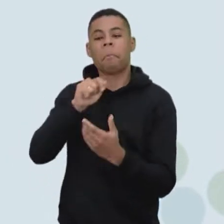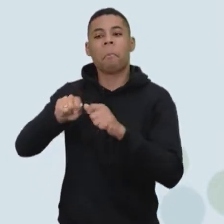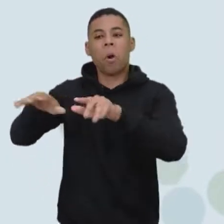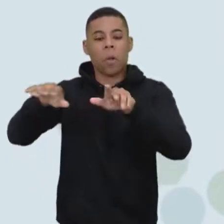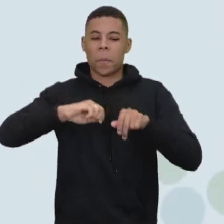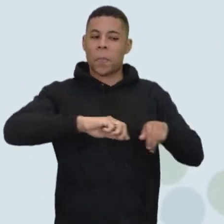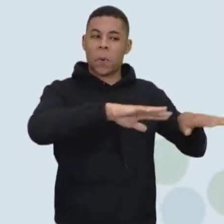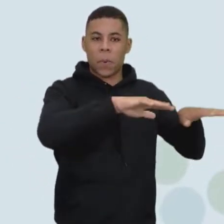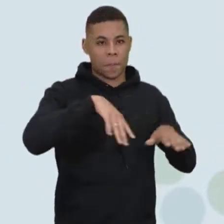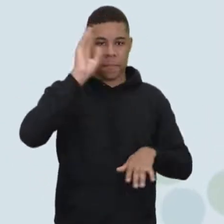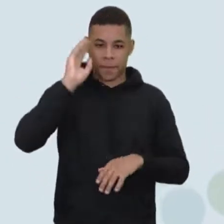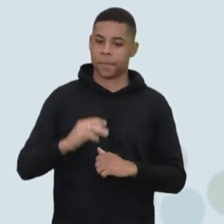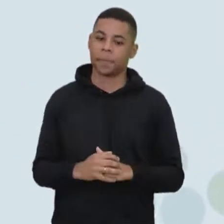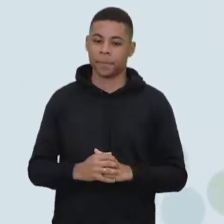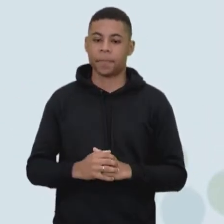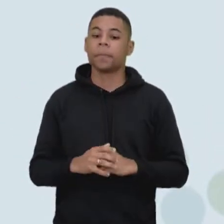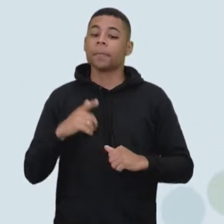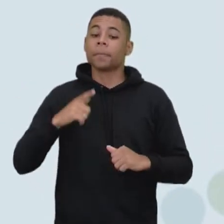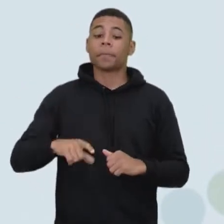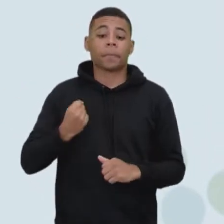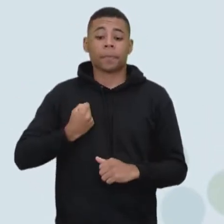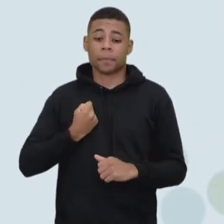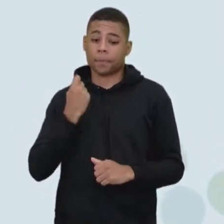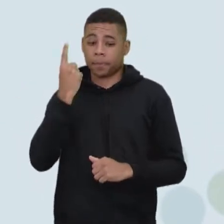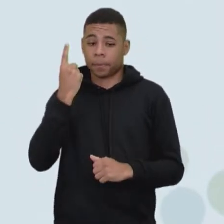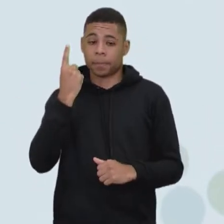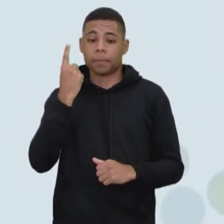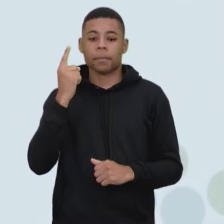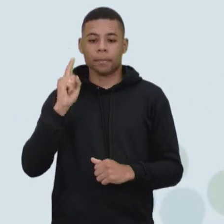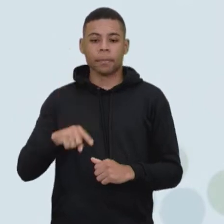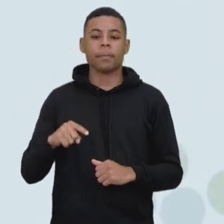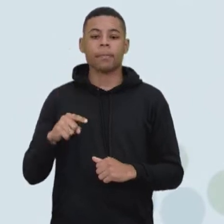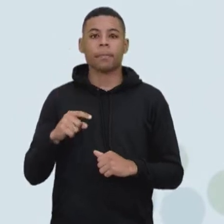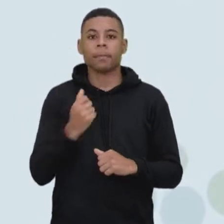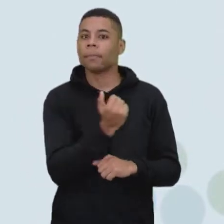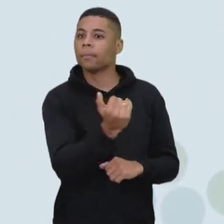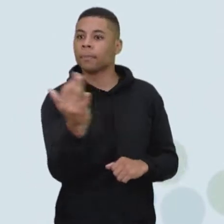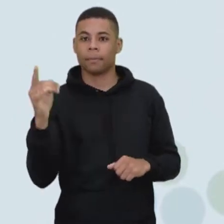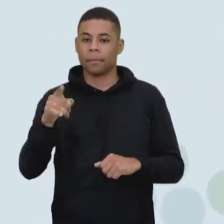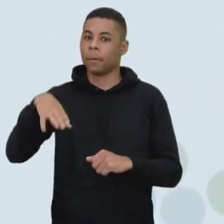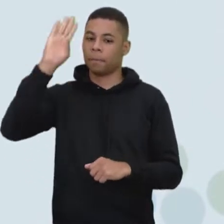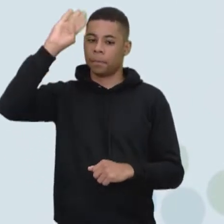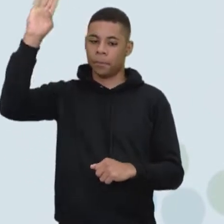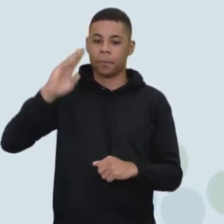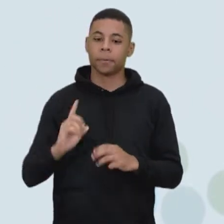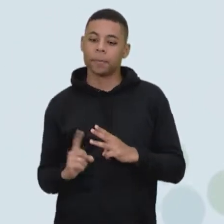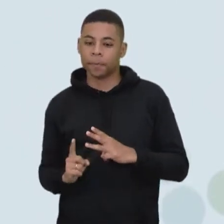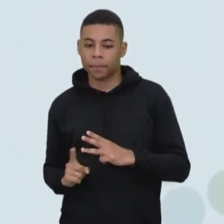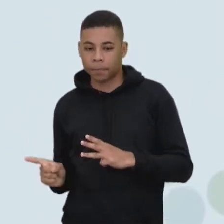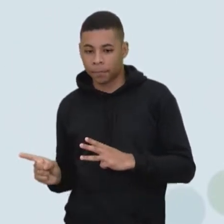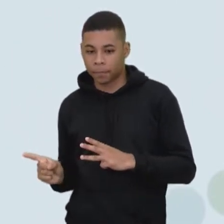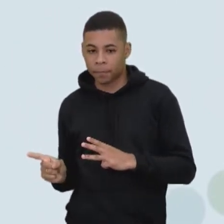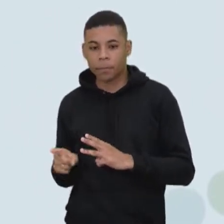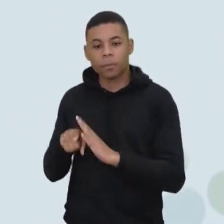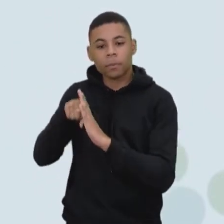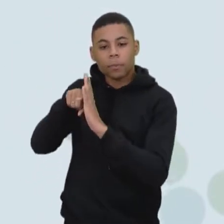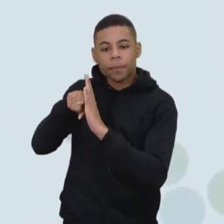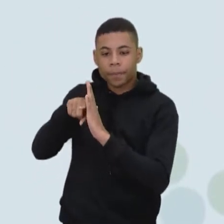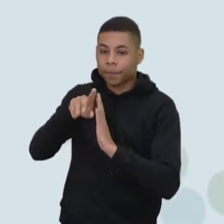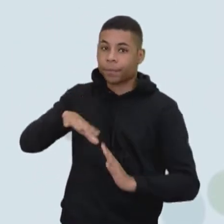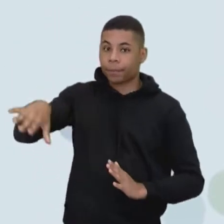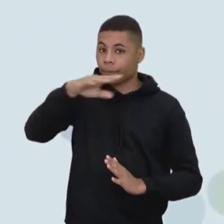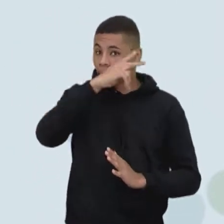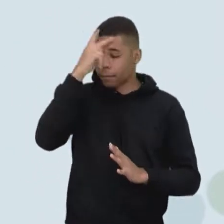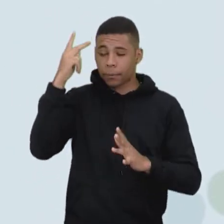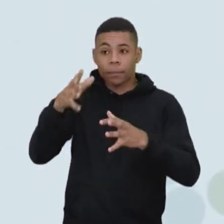1, números também importam. Componente curricular 3, demografia, investigação